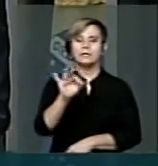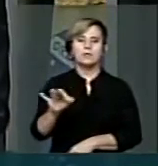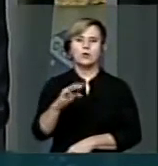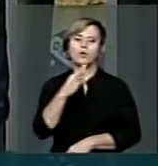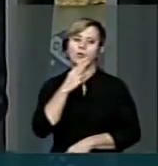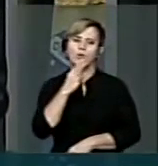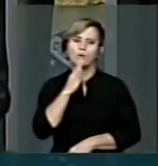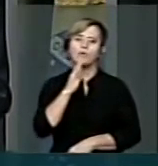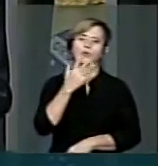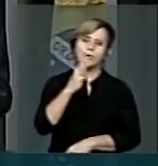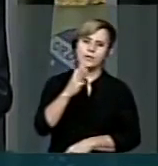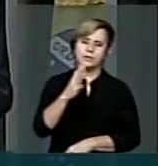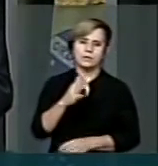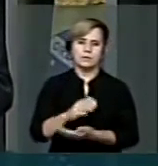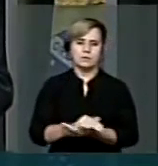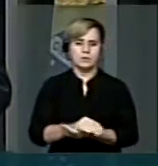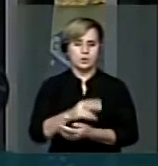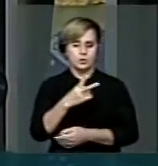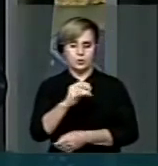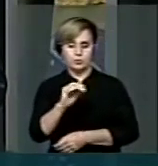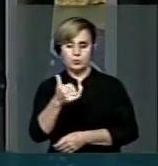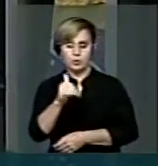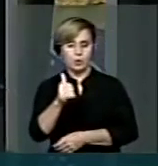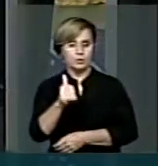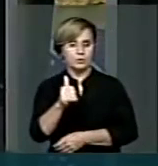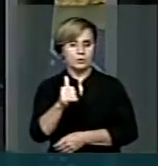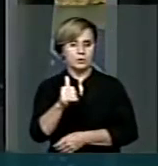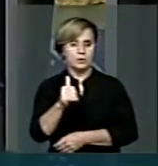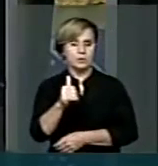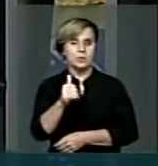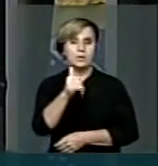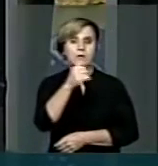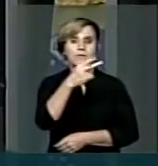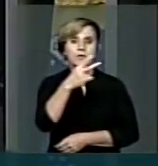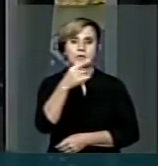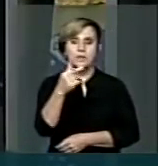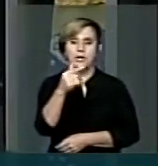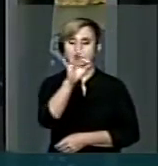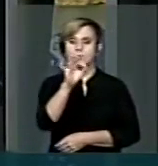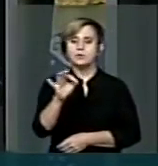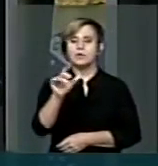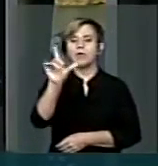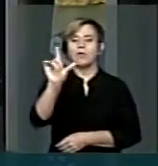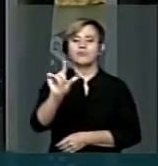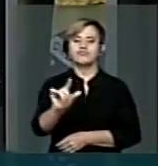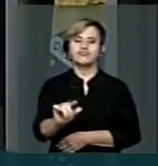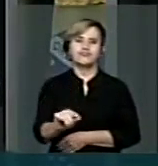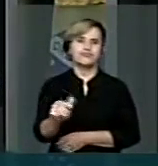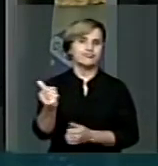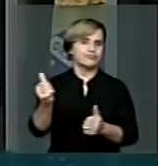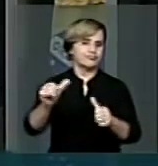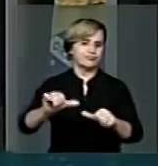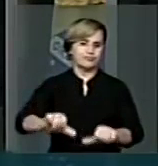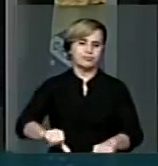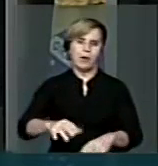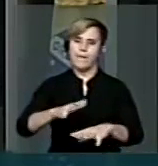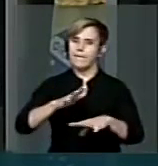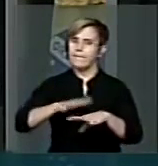o conhecimento esperado. Em 2011, apenas 27%. E em